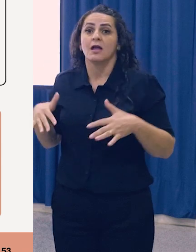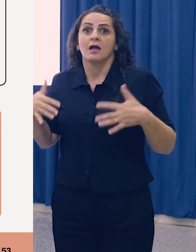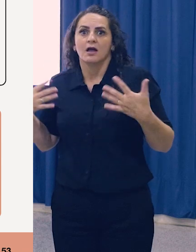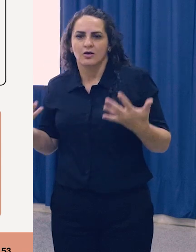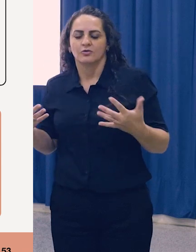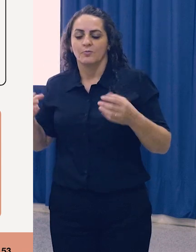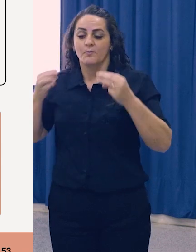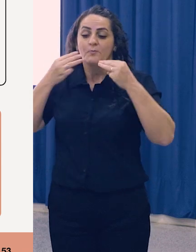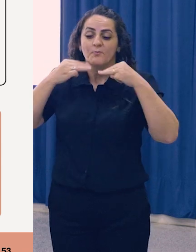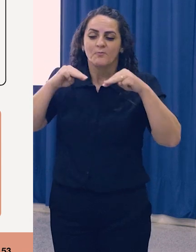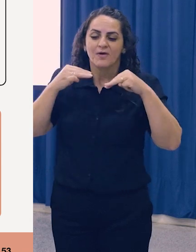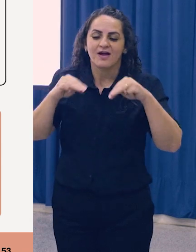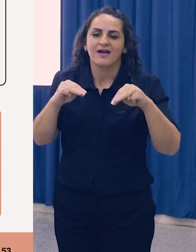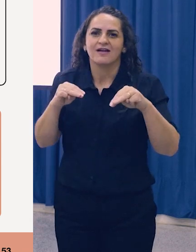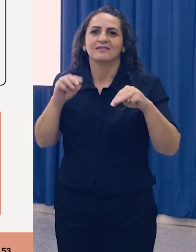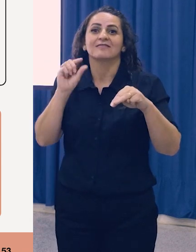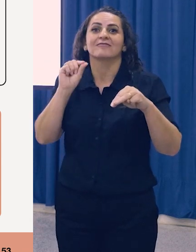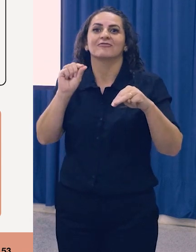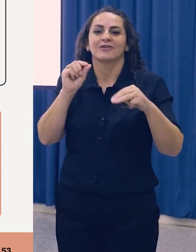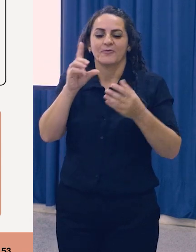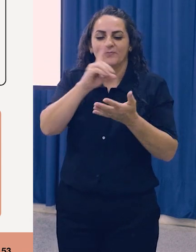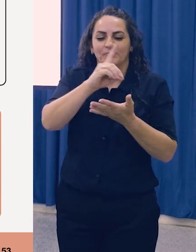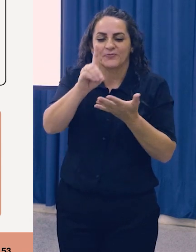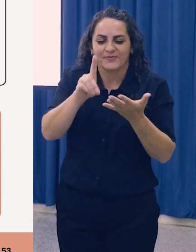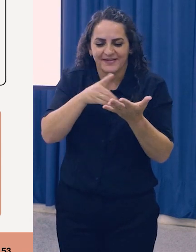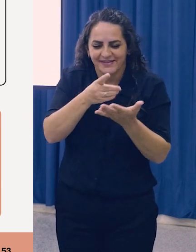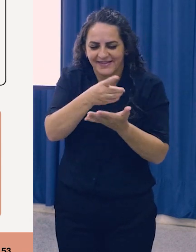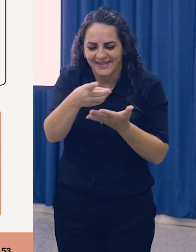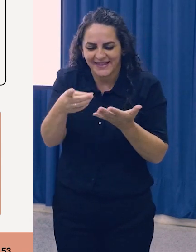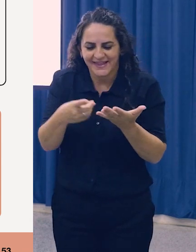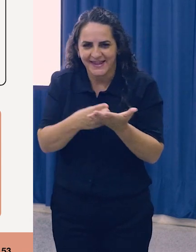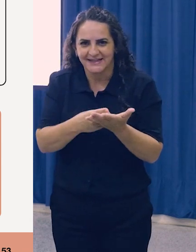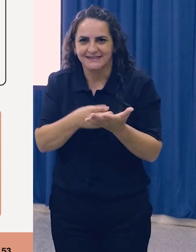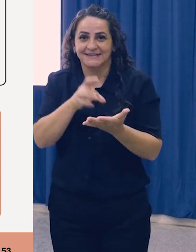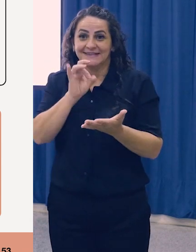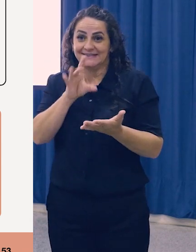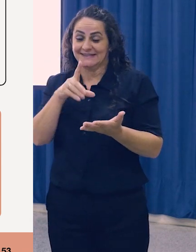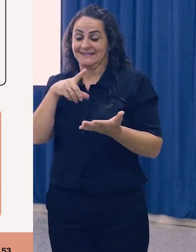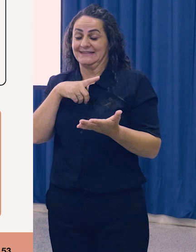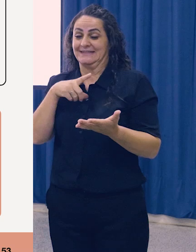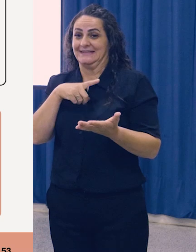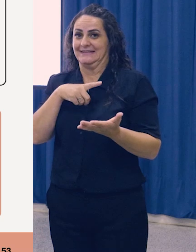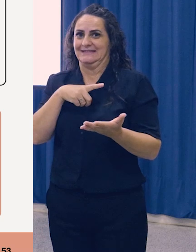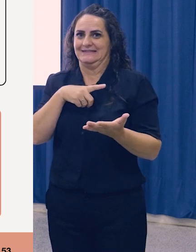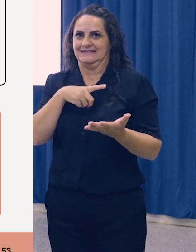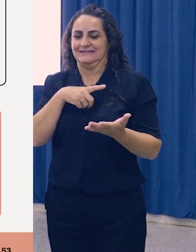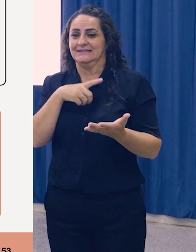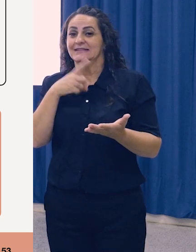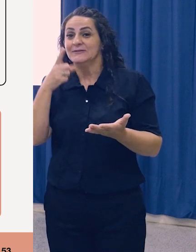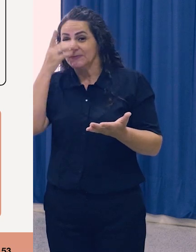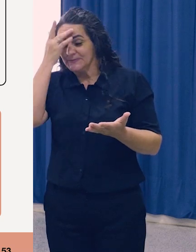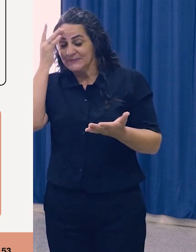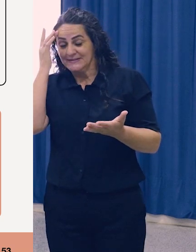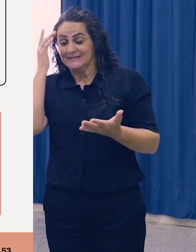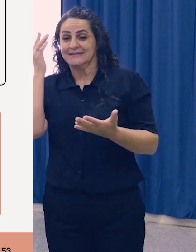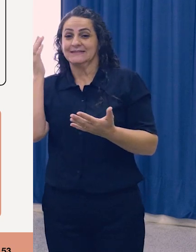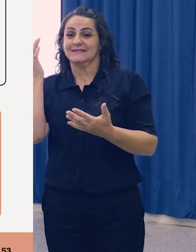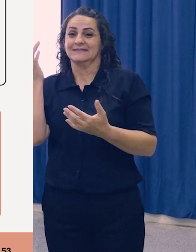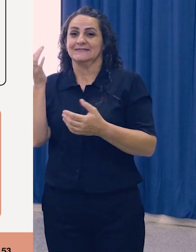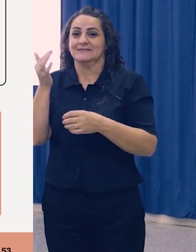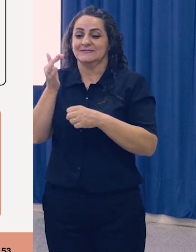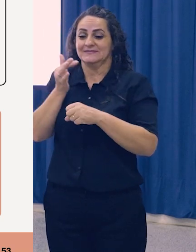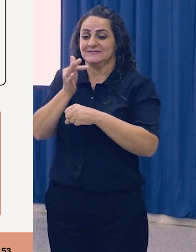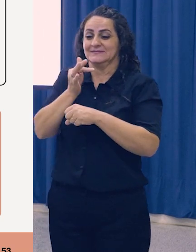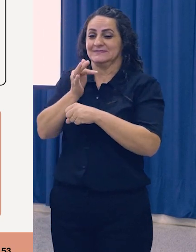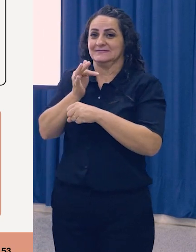do marketing, geralmente é um designer, se tem ainda, né? E a pessoa que grava making